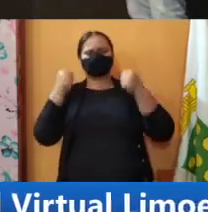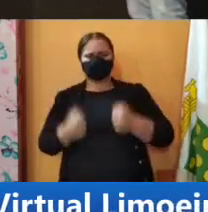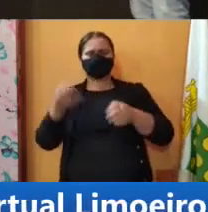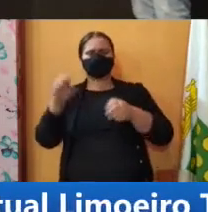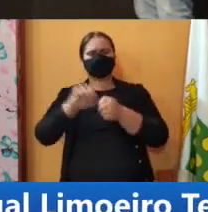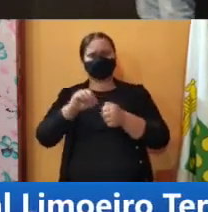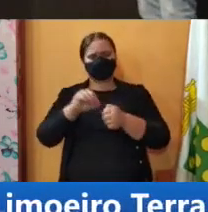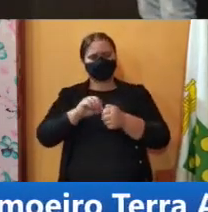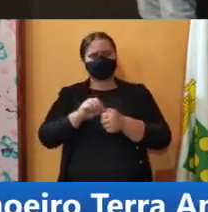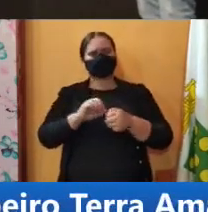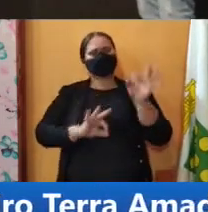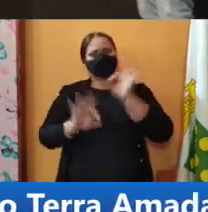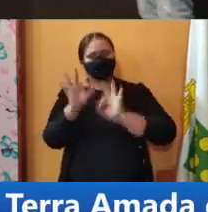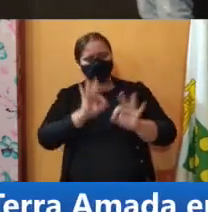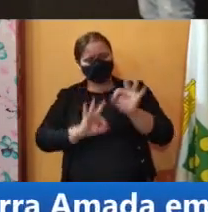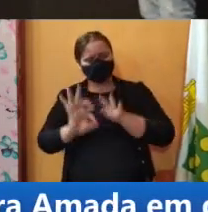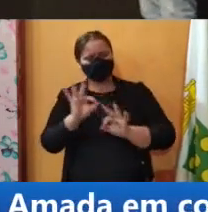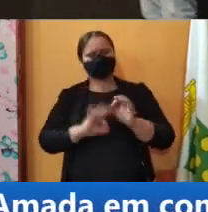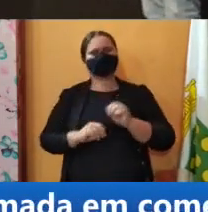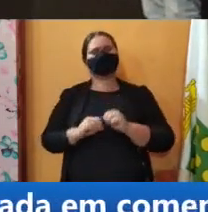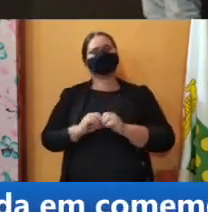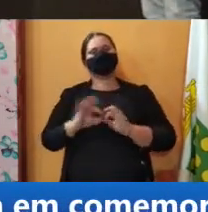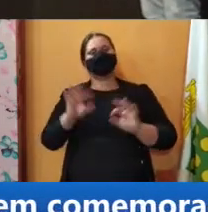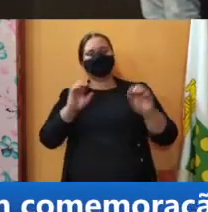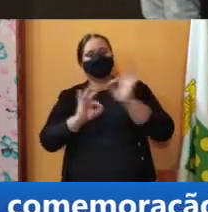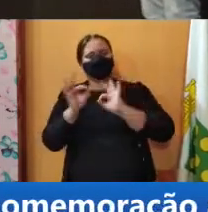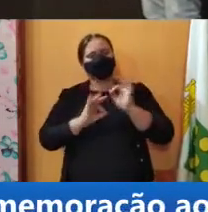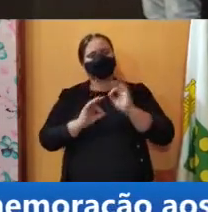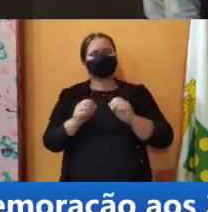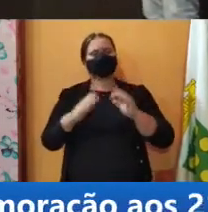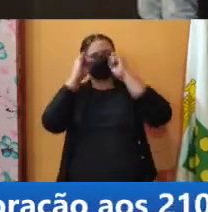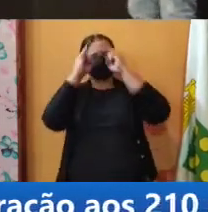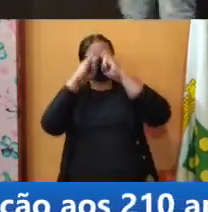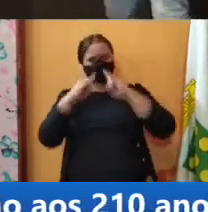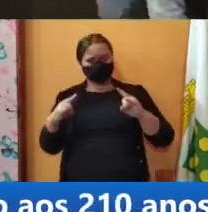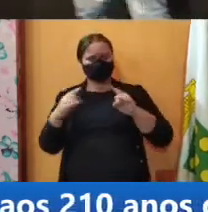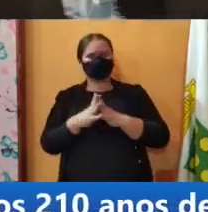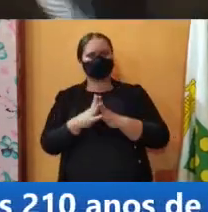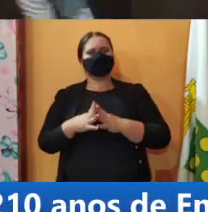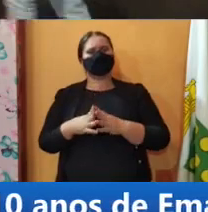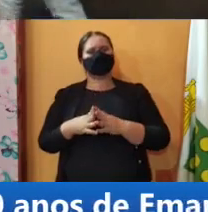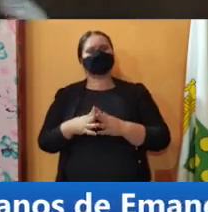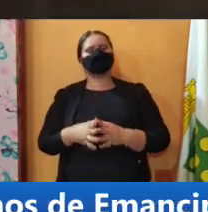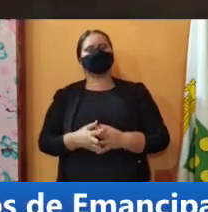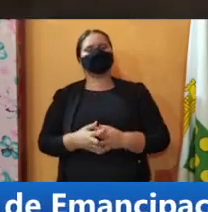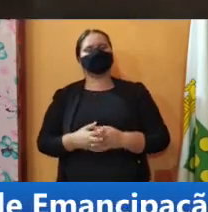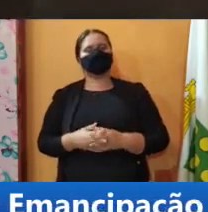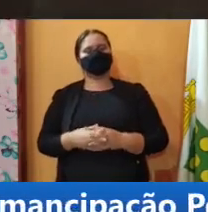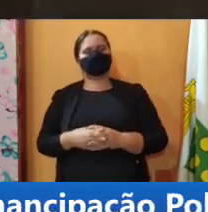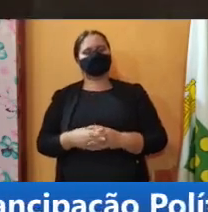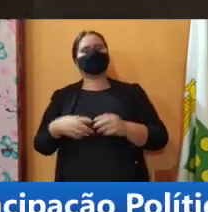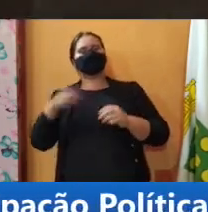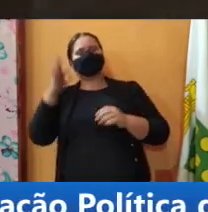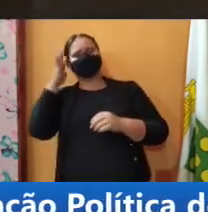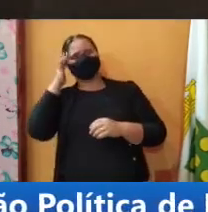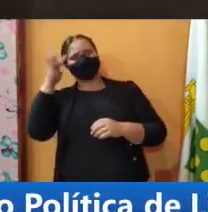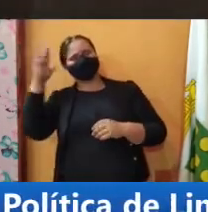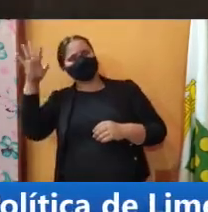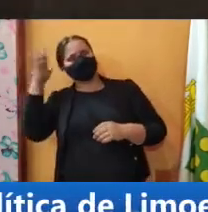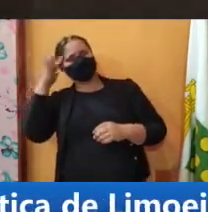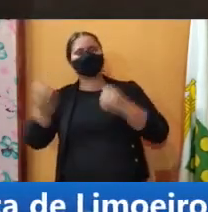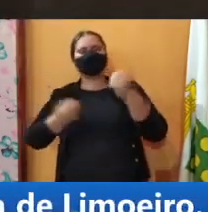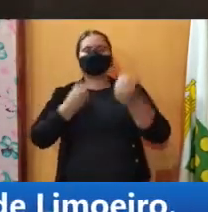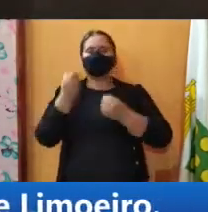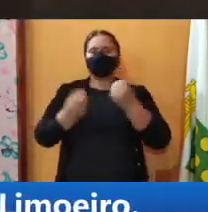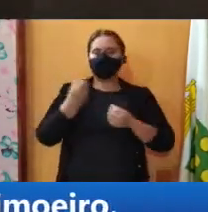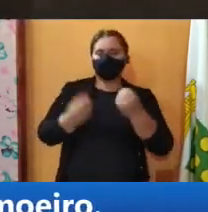de cooperação para a instalação do Instituto. Acho isso fora de série, tá? Você vai analisar, não precisa dizer isso